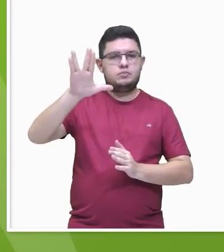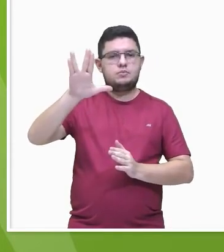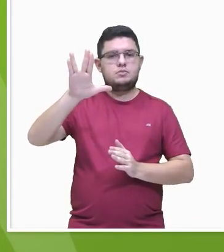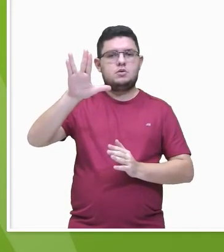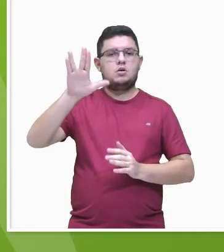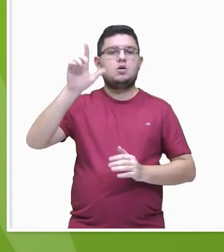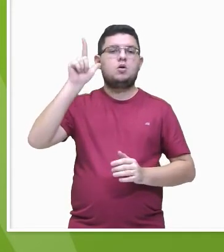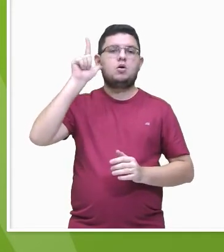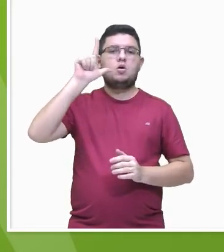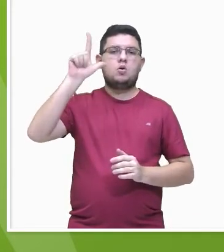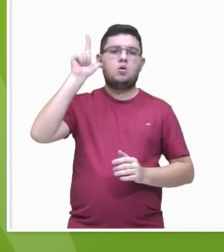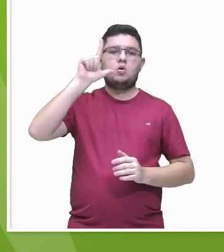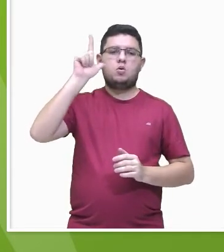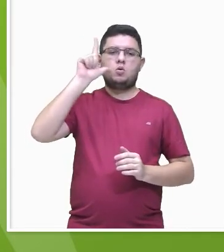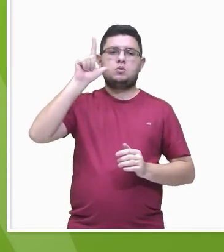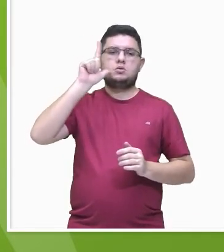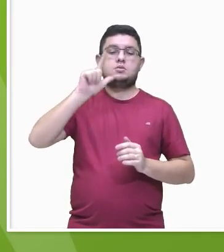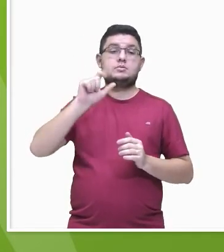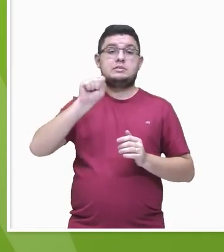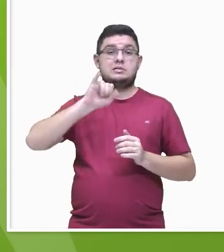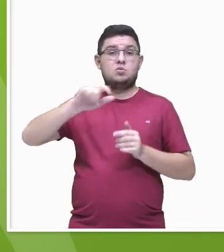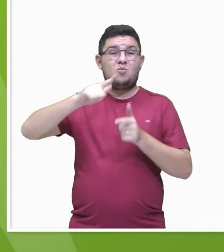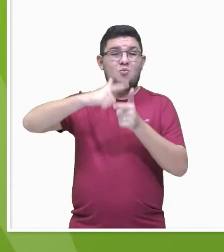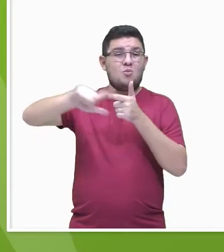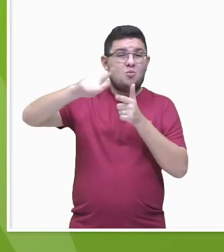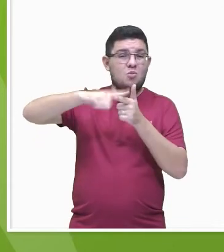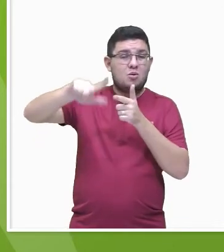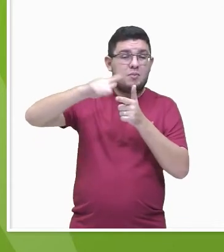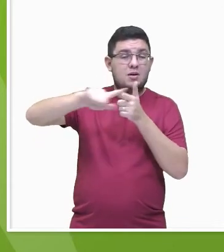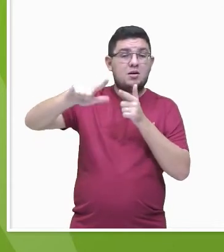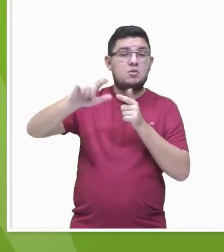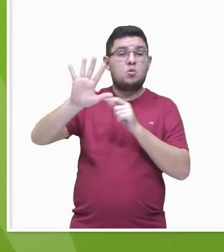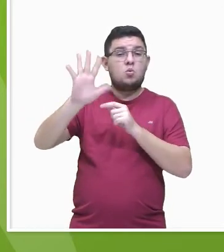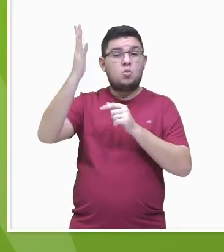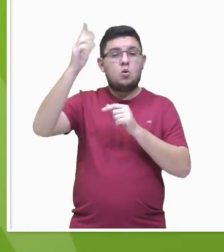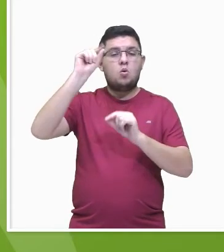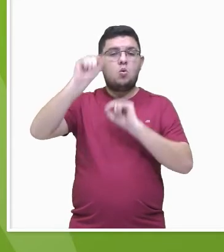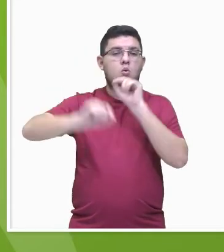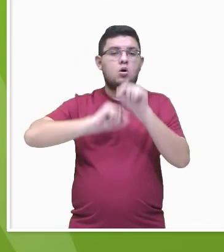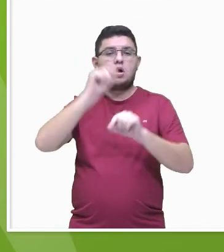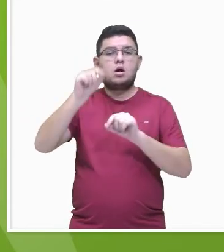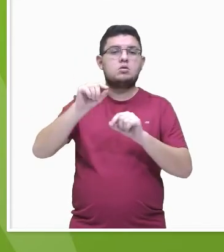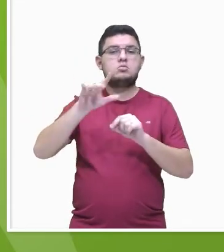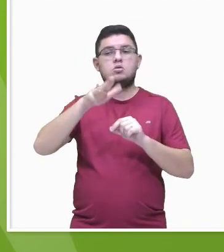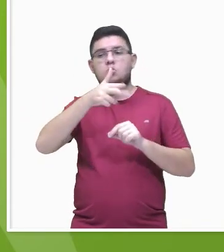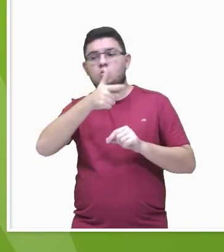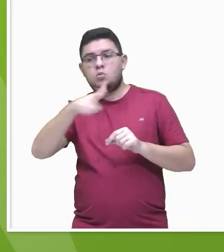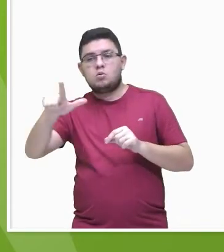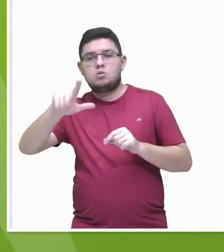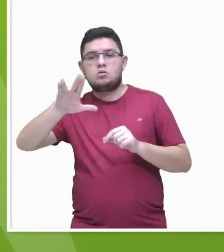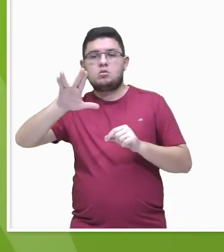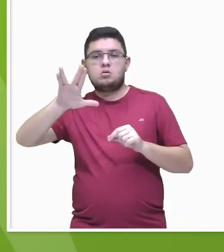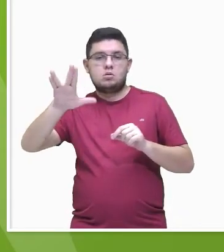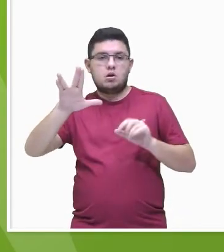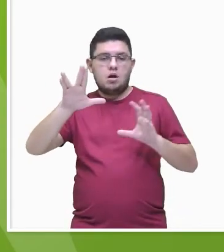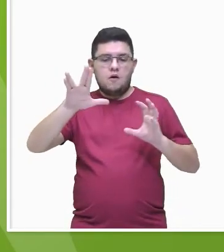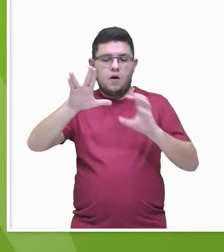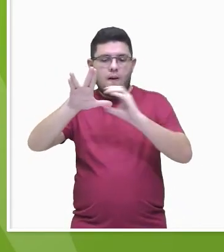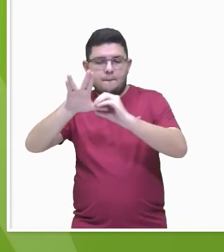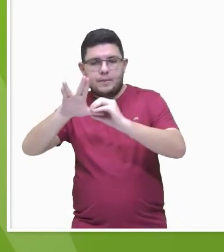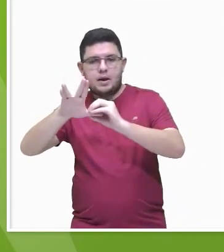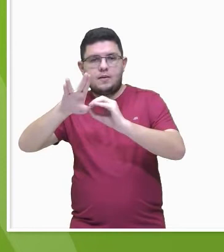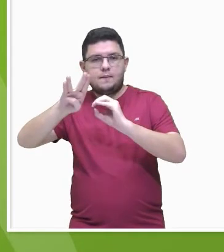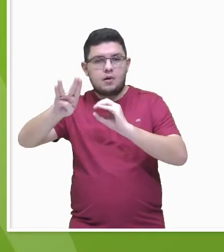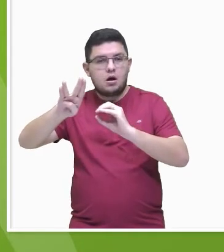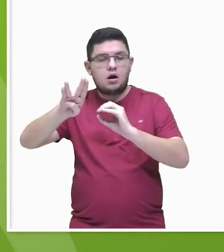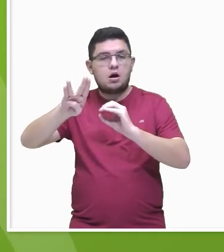de estrela. Se acontecer algum problema com um braço desse, né? Se algum predador machucar essa estrela ou arrancar um bracinho dela, o que